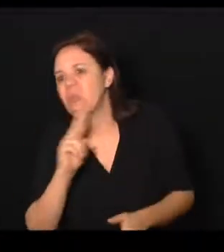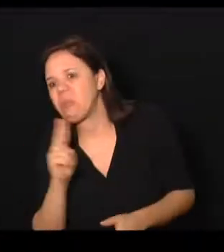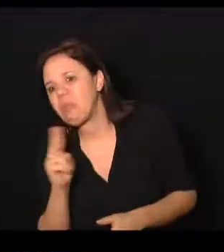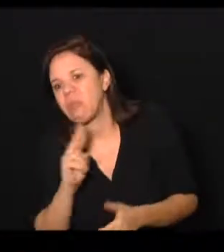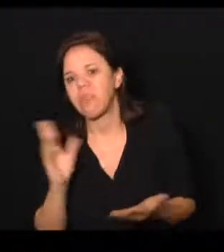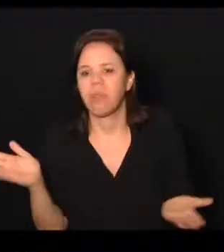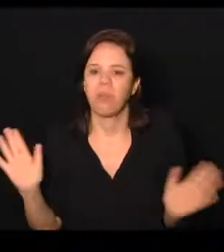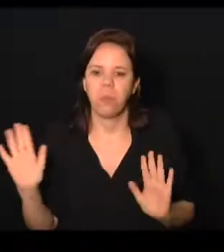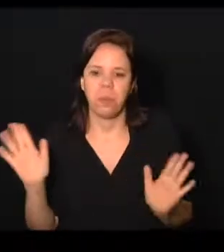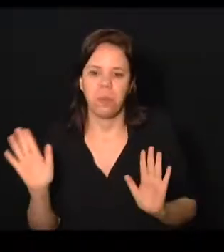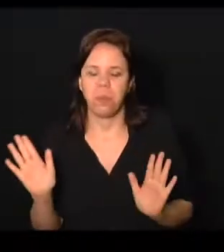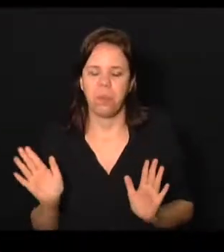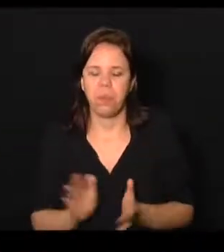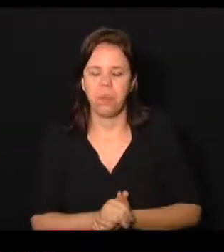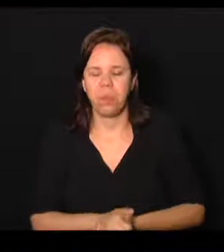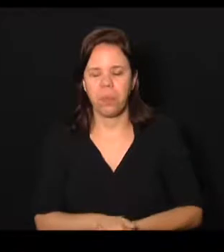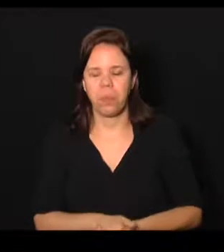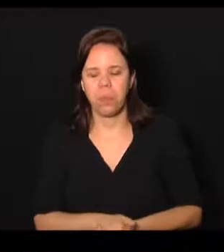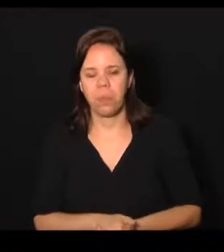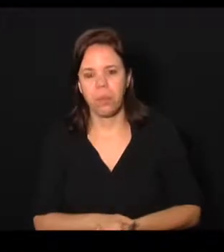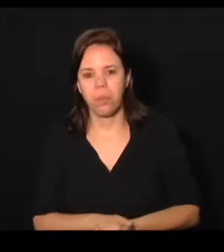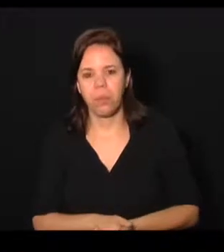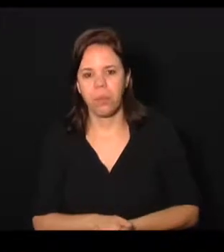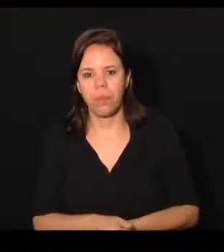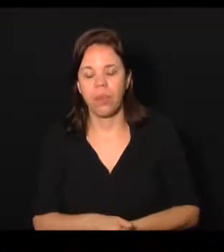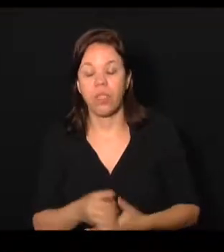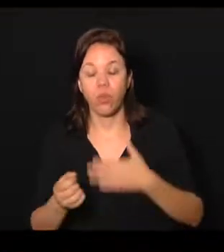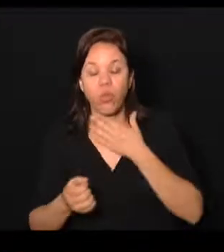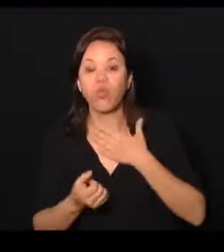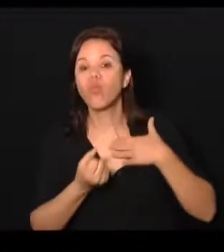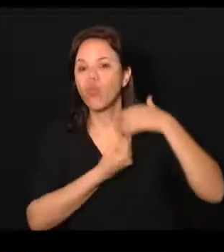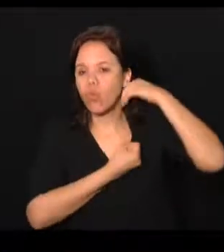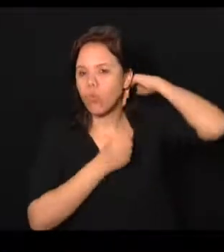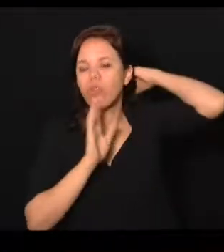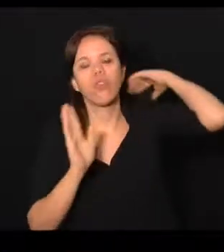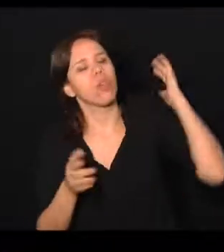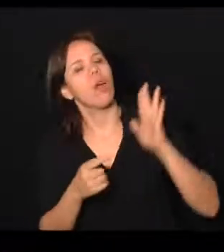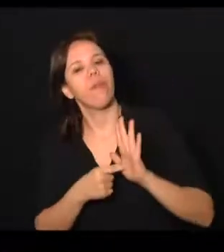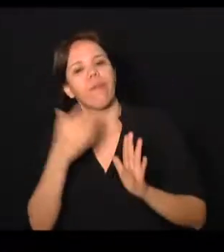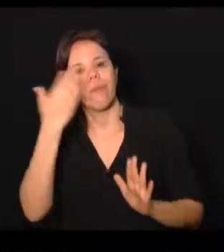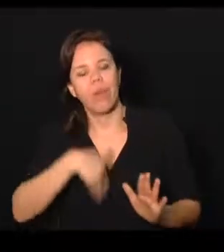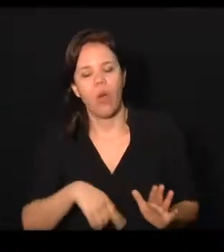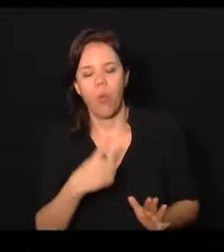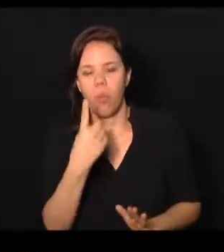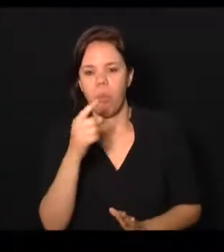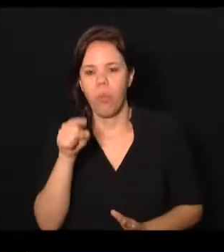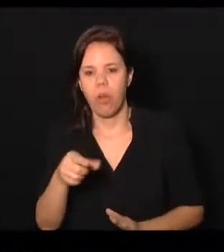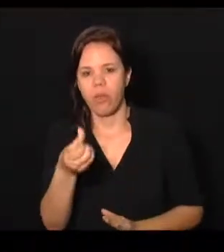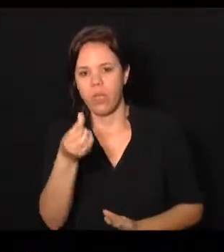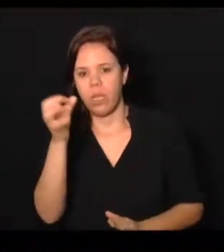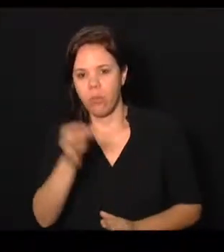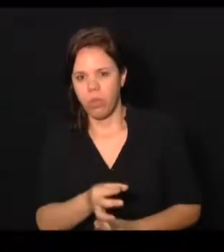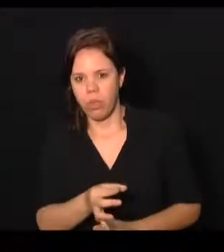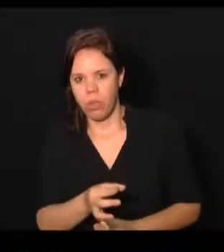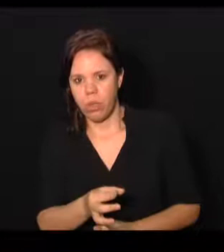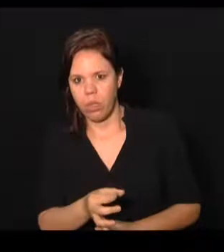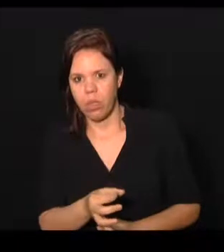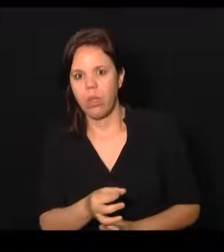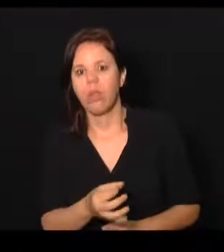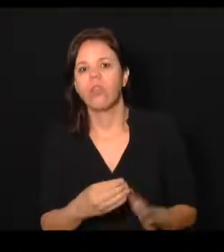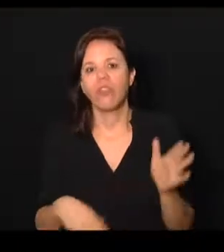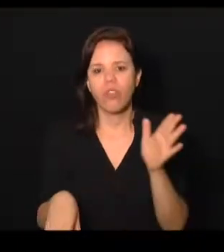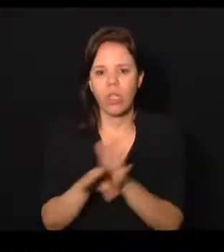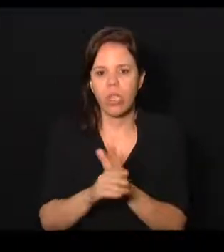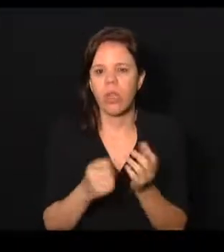realiza comumente. Porém, esse número, como já foi citado, ele gira em torno de 1,6%, chegando em algumas regiões do